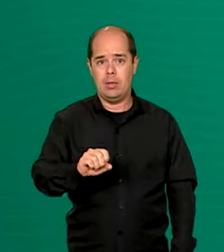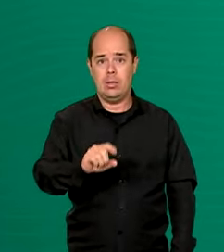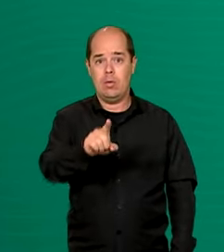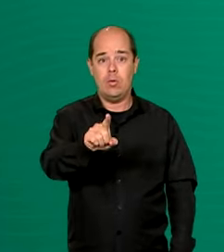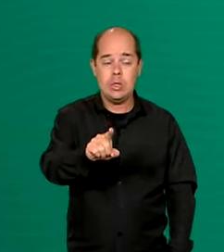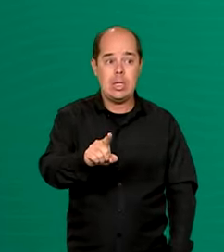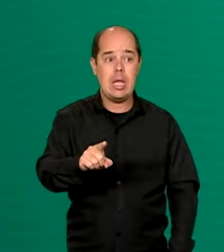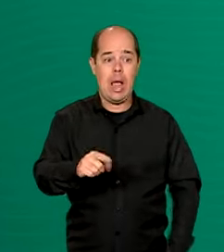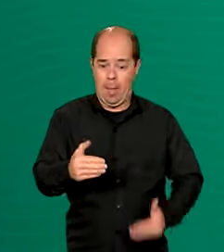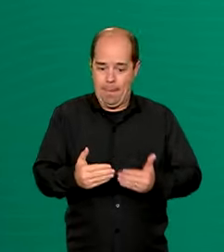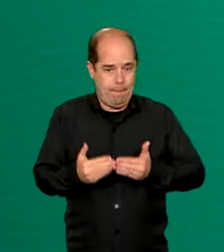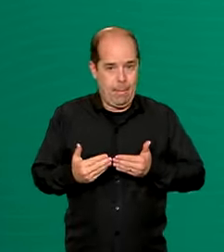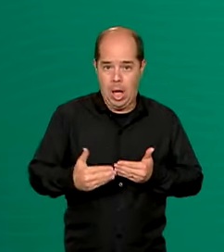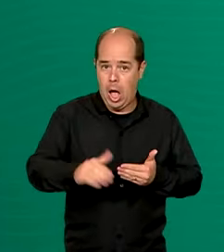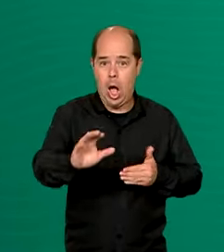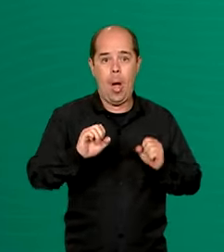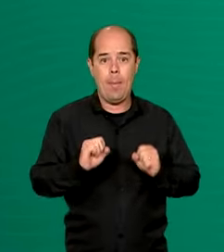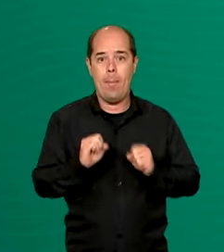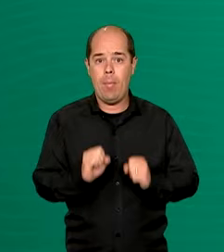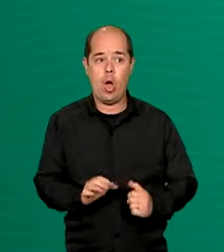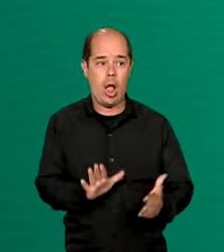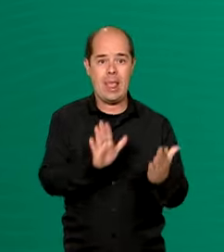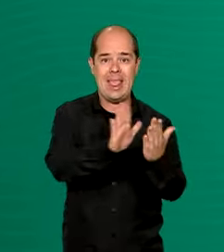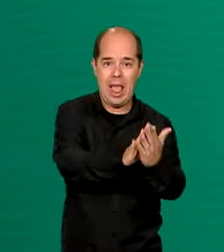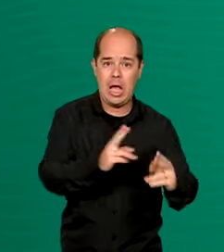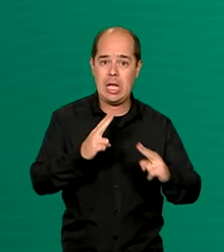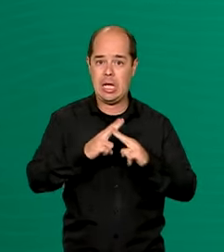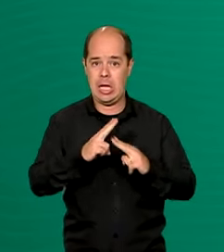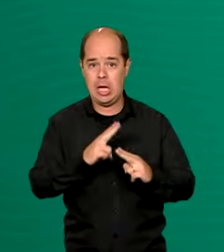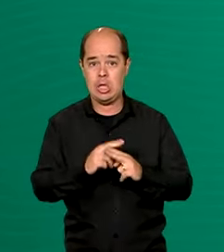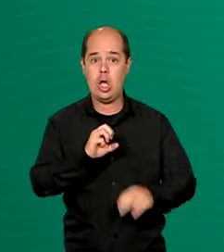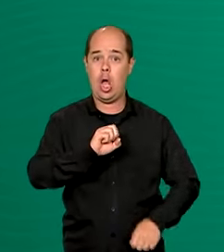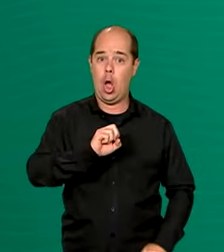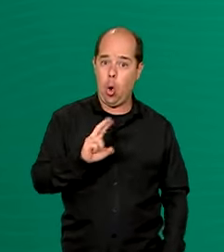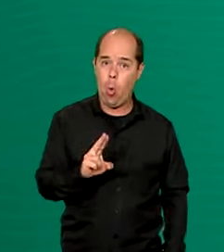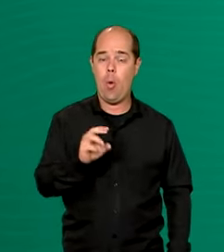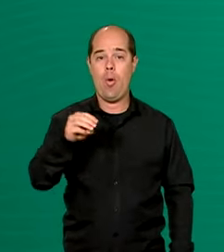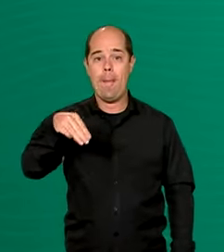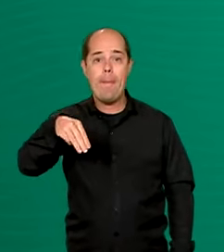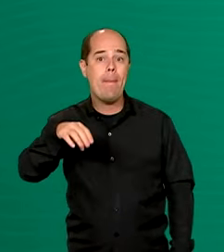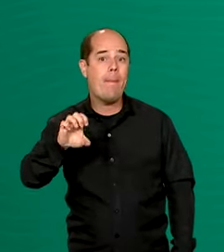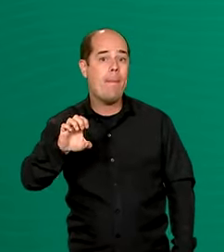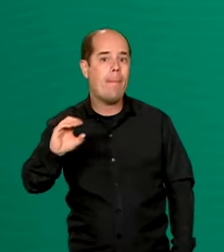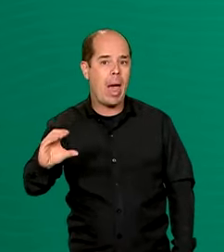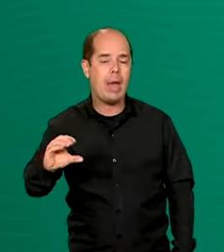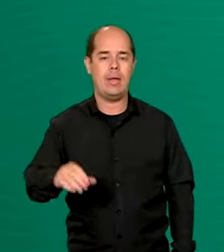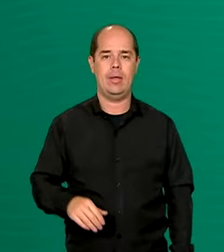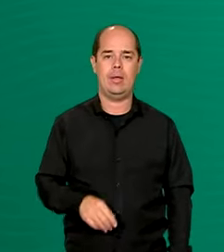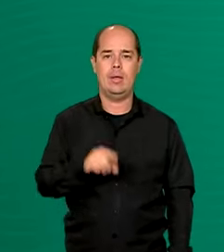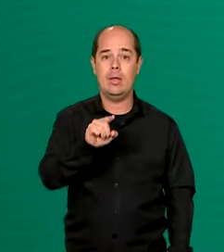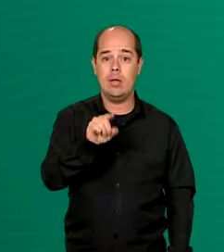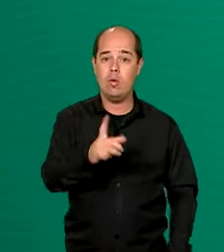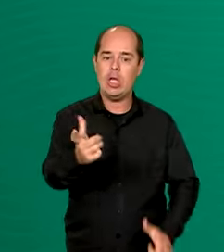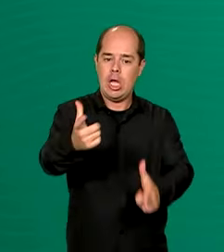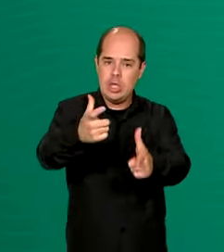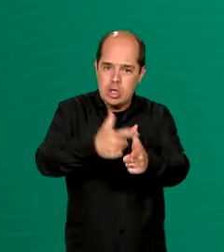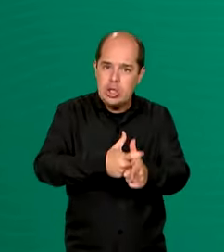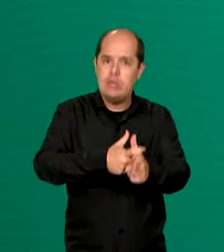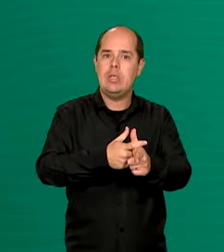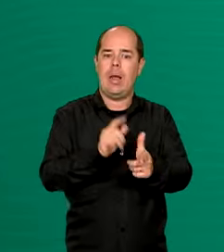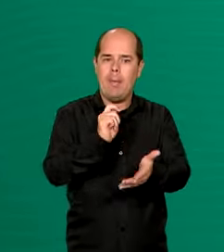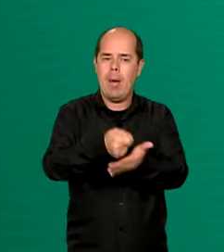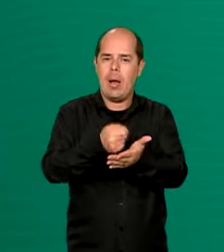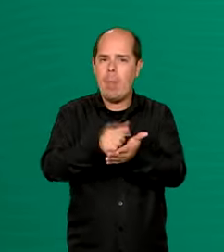agora, você pode procurar a Caixa, pode procurar o MEC e você vai cuidar de saudar a sua dívida com